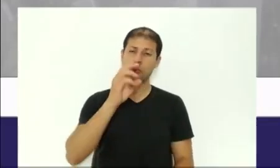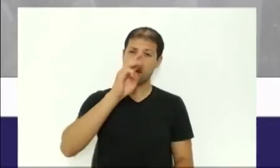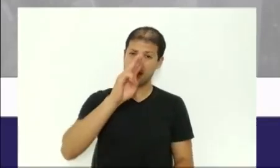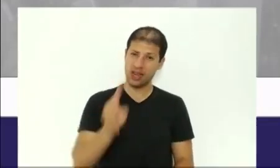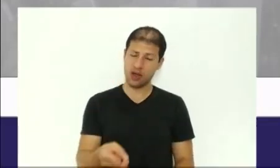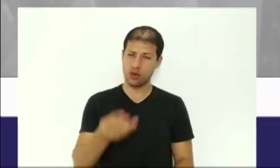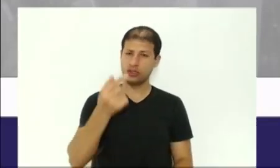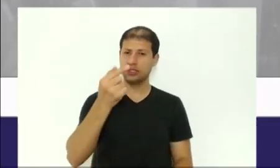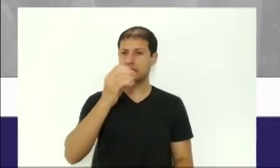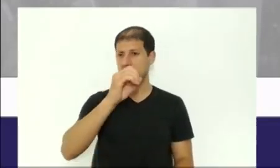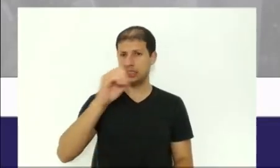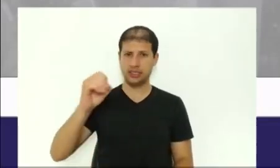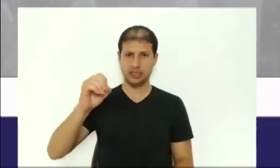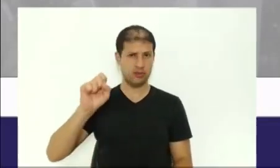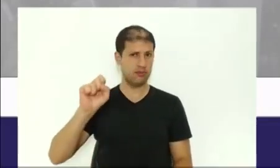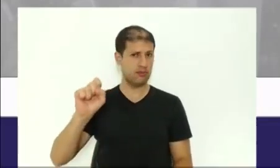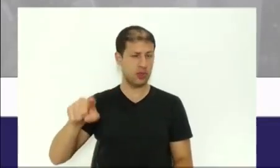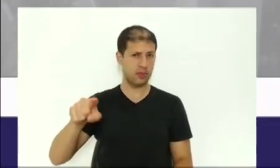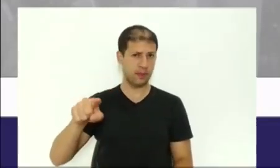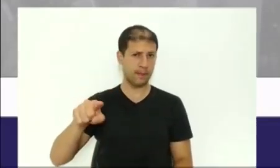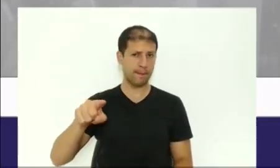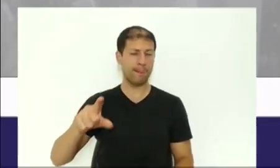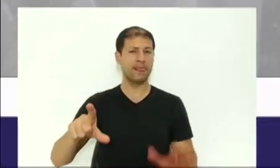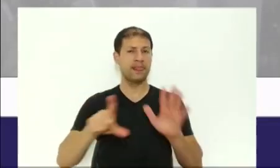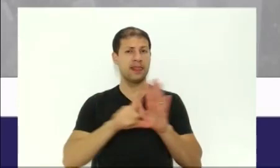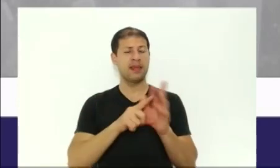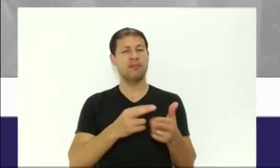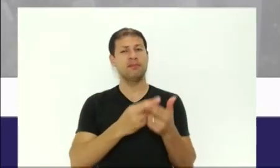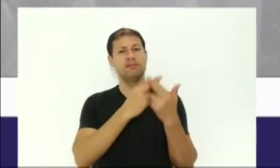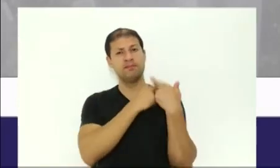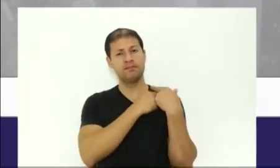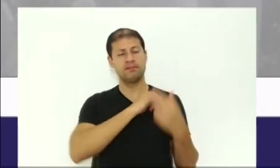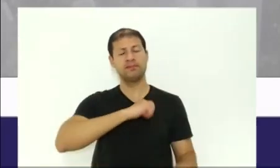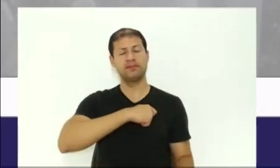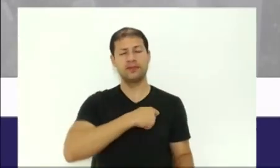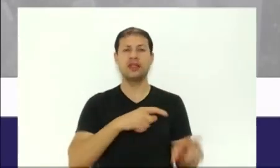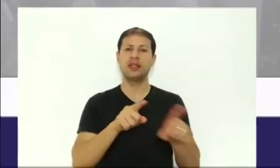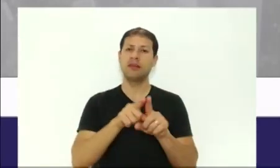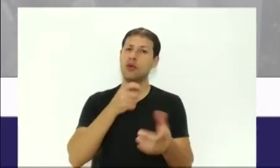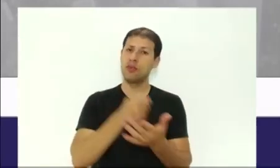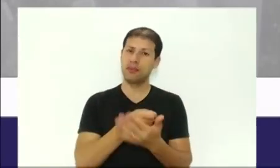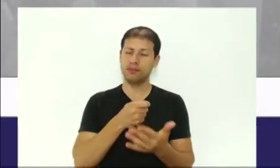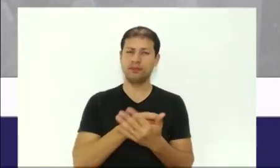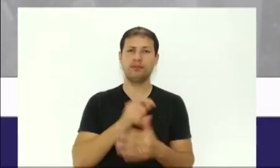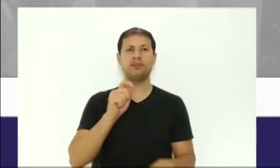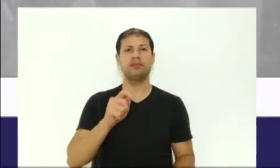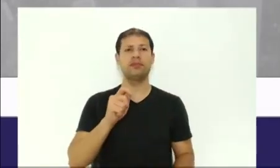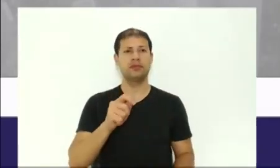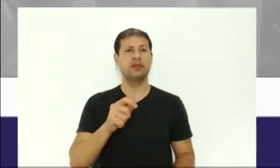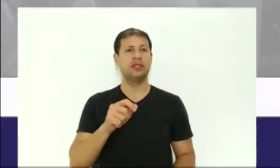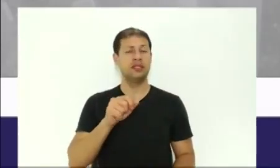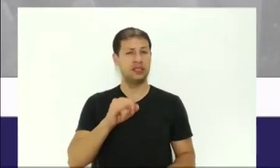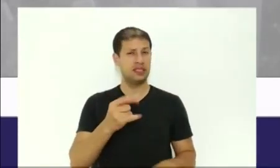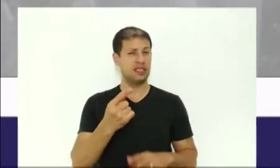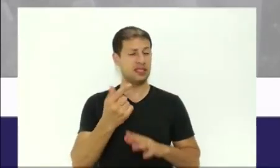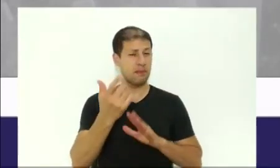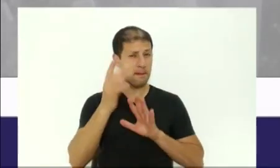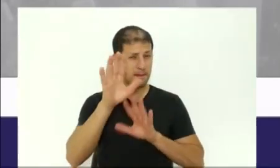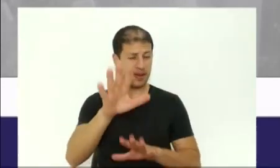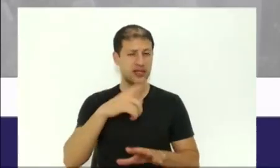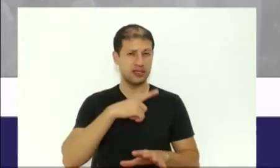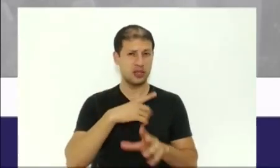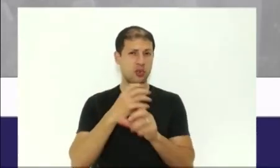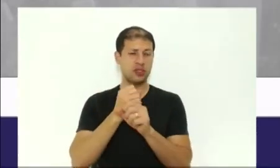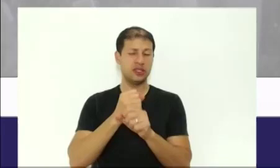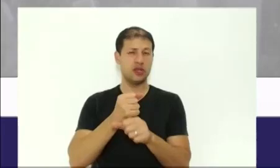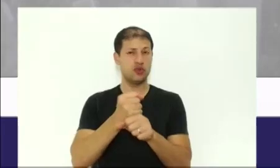a isenção. E a lei de responsabilidade fiscal, ela também exige que se esse impacto tem que ser contabilizado no ano vigente,